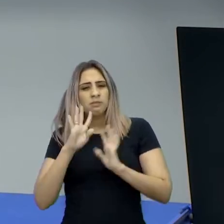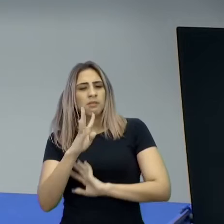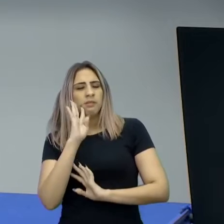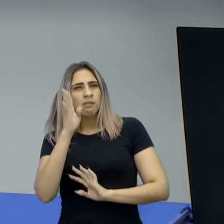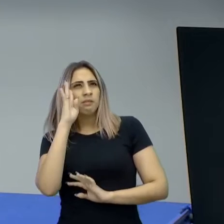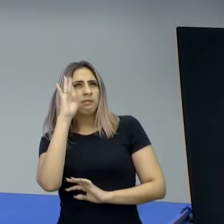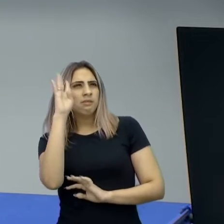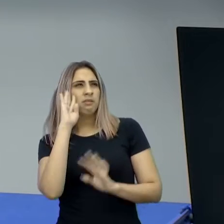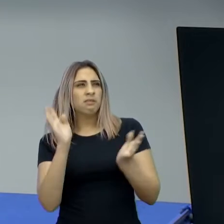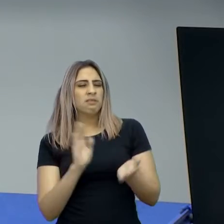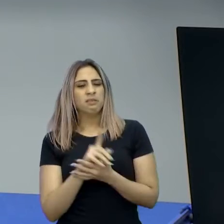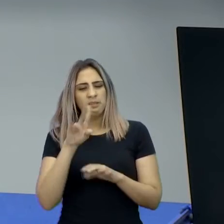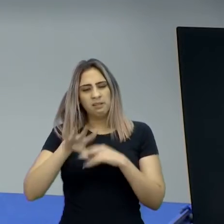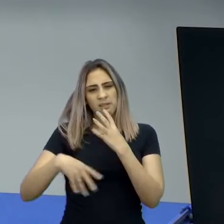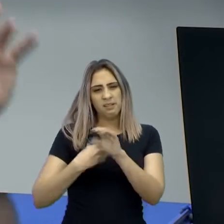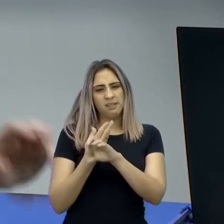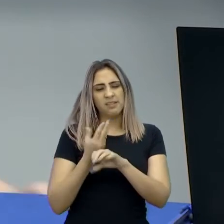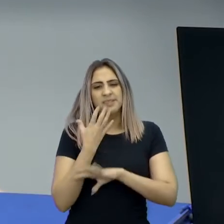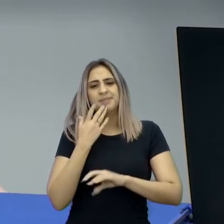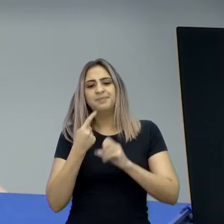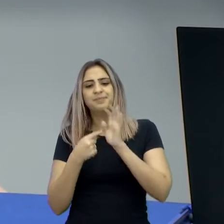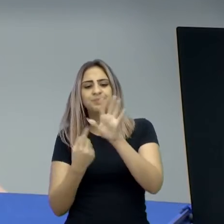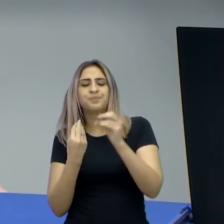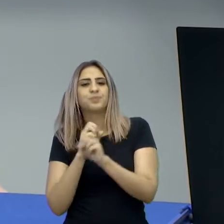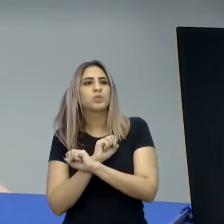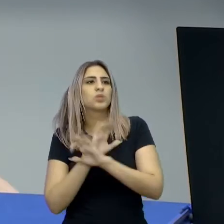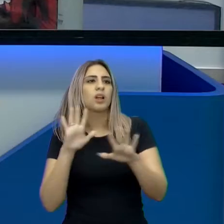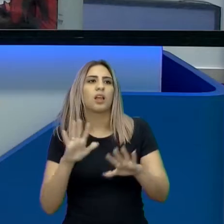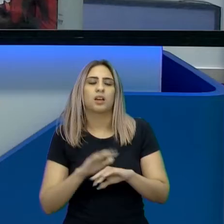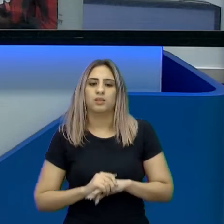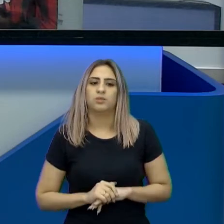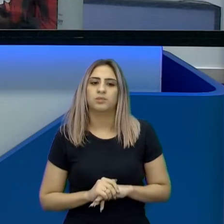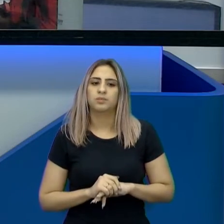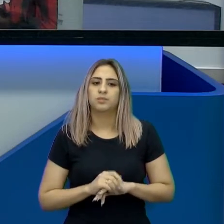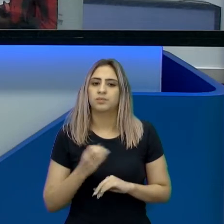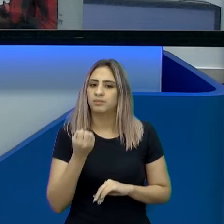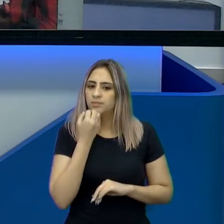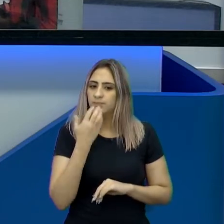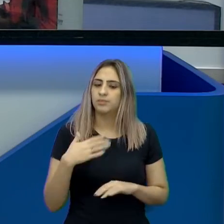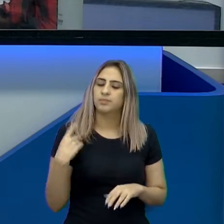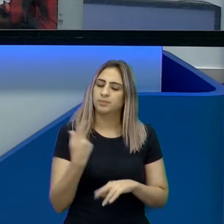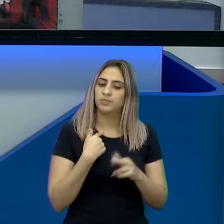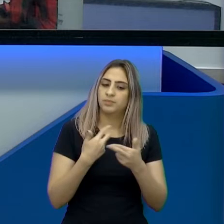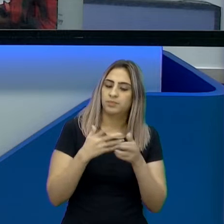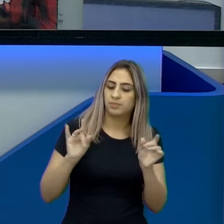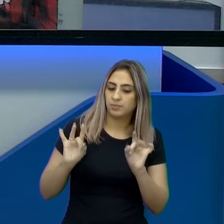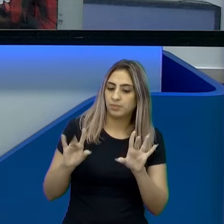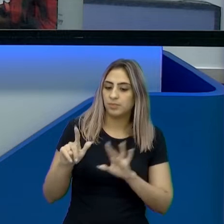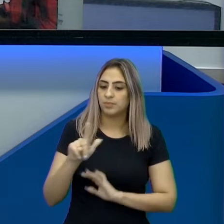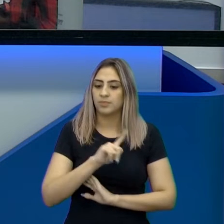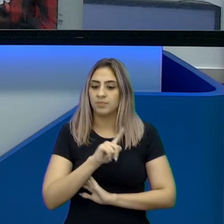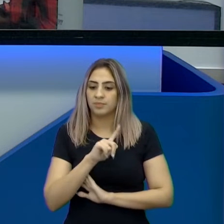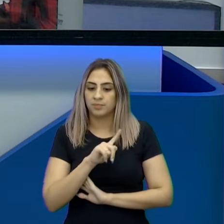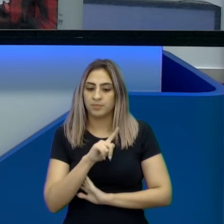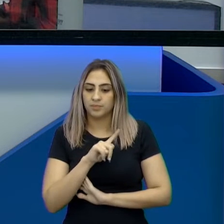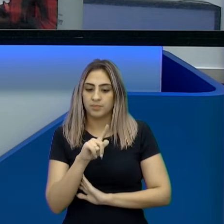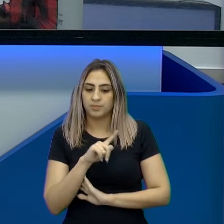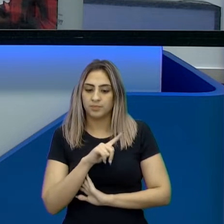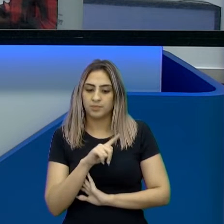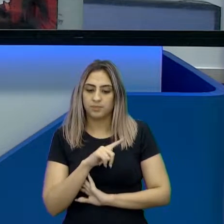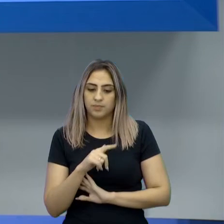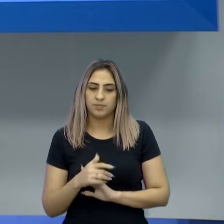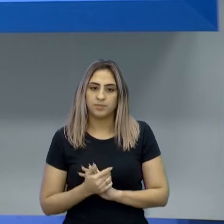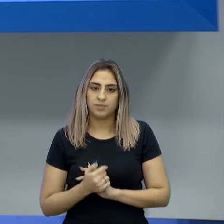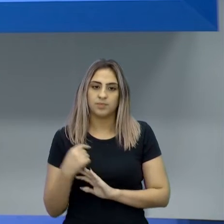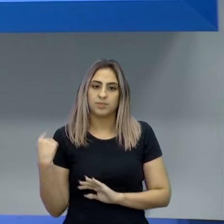imagina. Então, esse componente mostrou isso muito claramente. Muito bem. No meu caso, especificamente, teve um